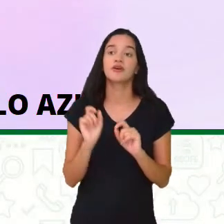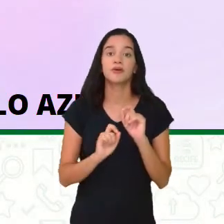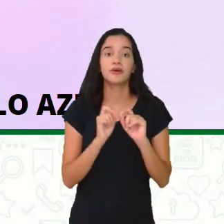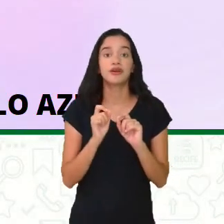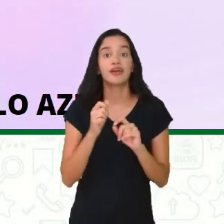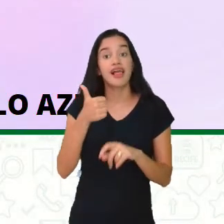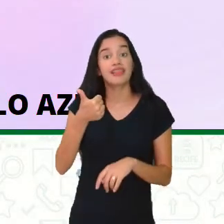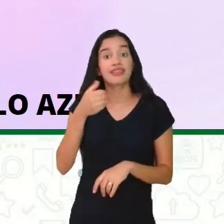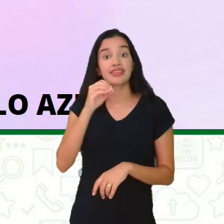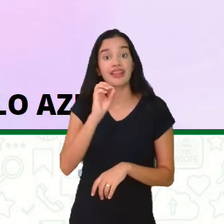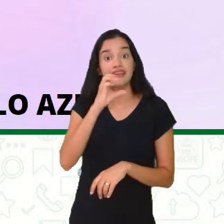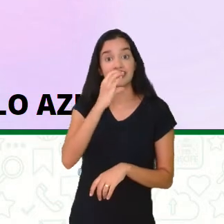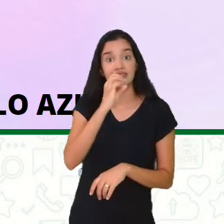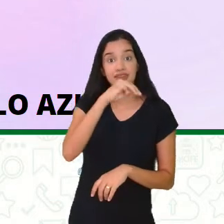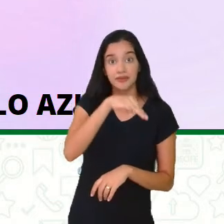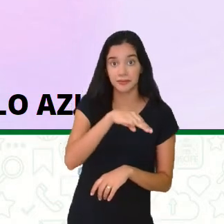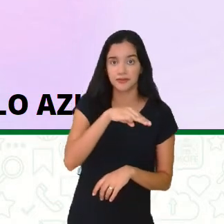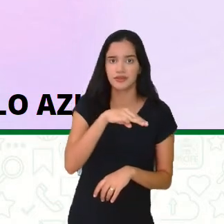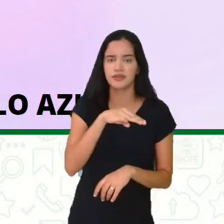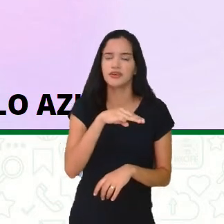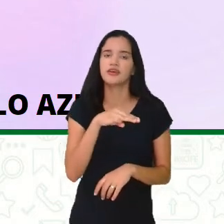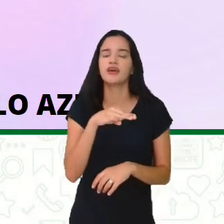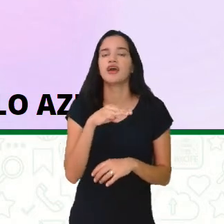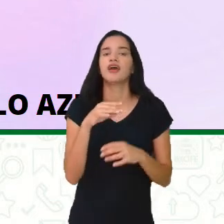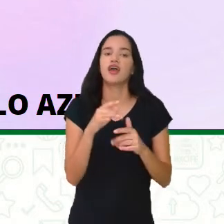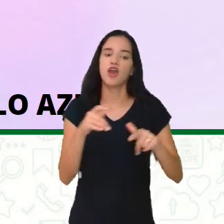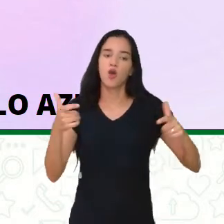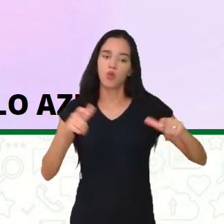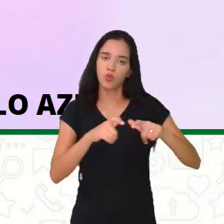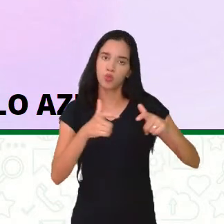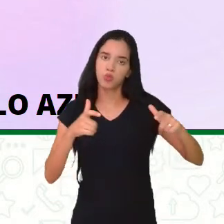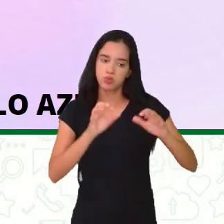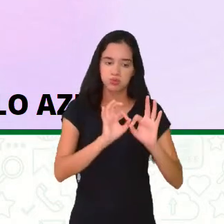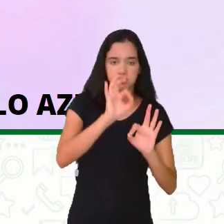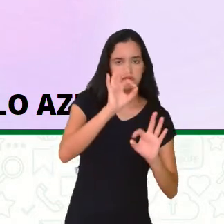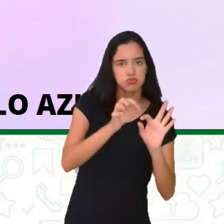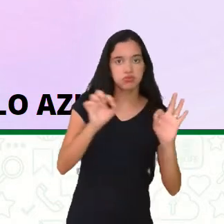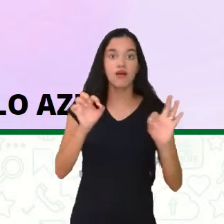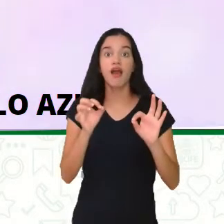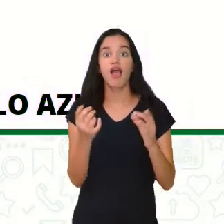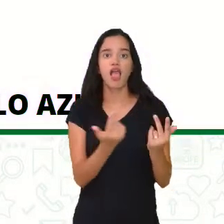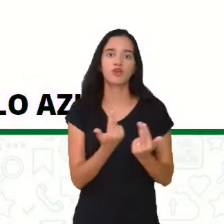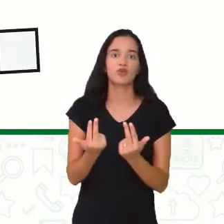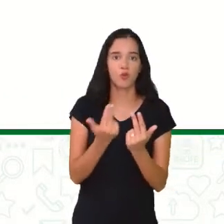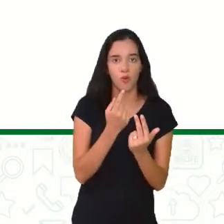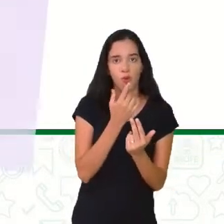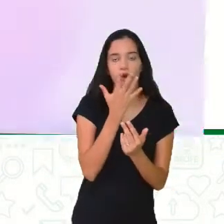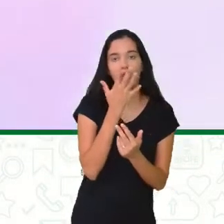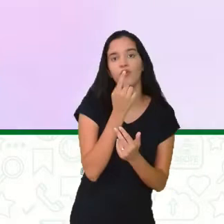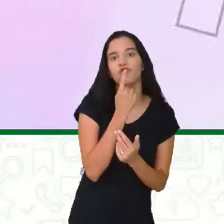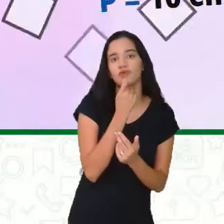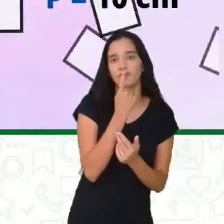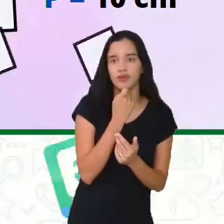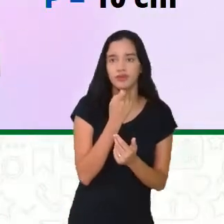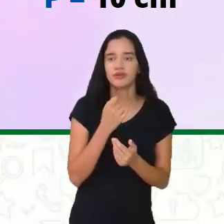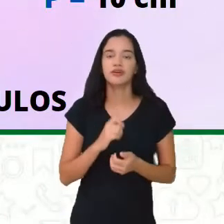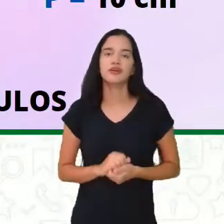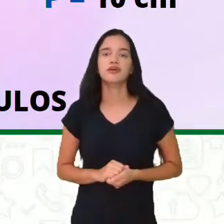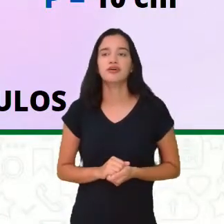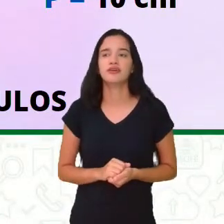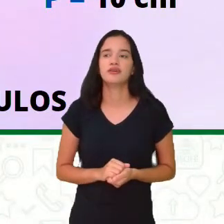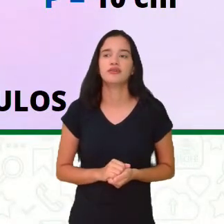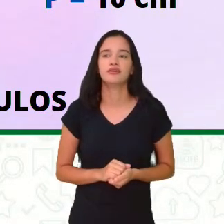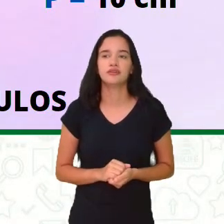ser 10 centímetros. É o mesmo tamanho do vermelho. Perceberam? Vamos a